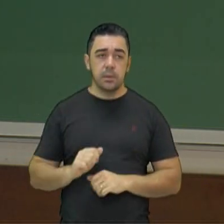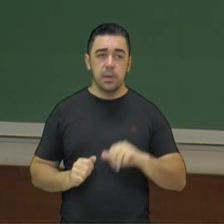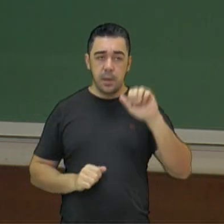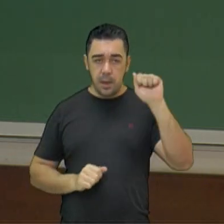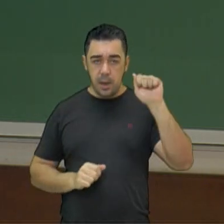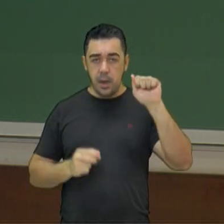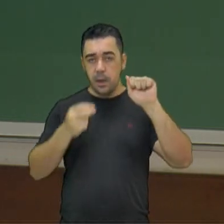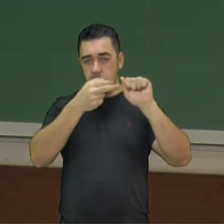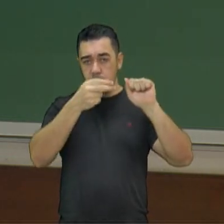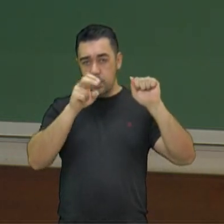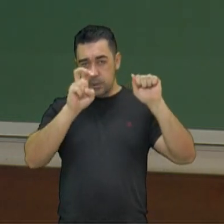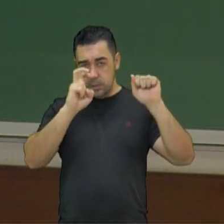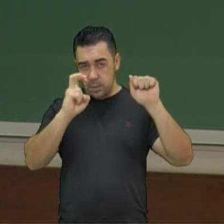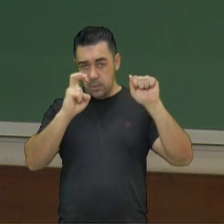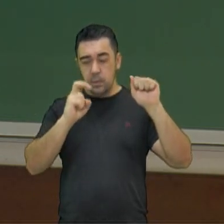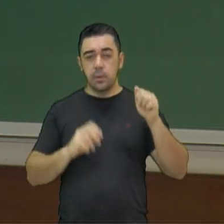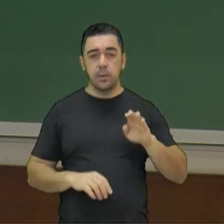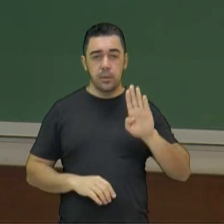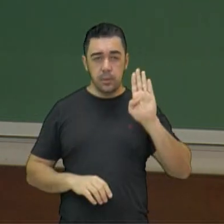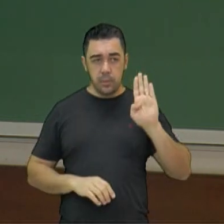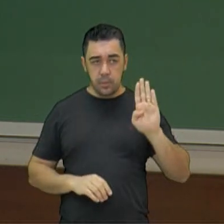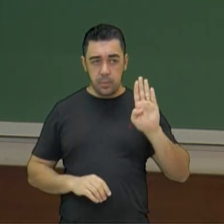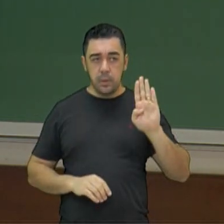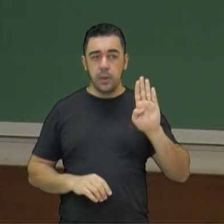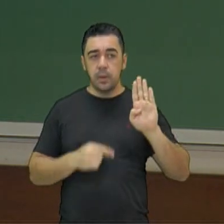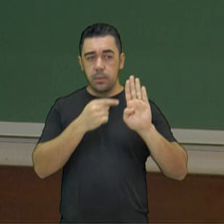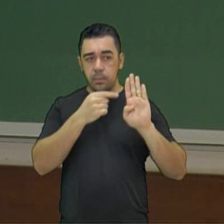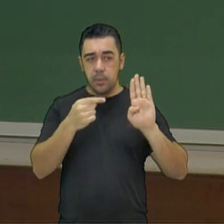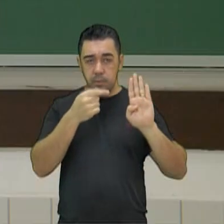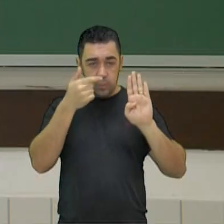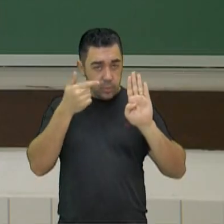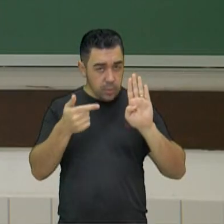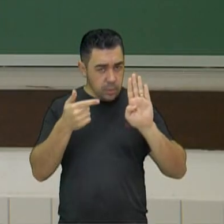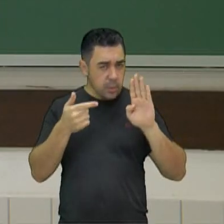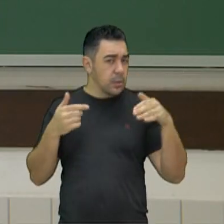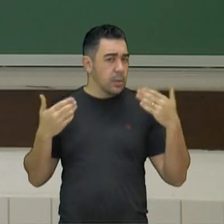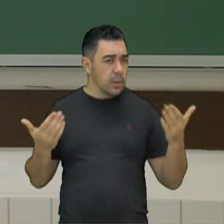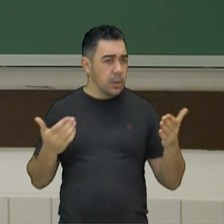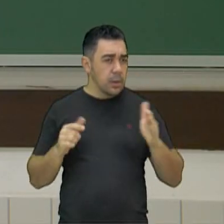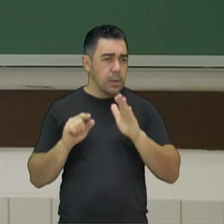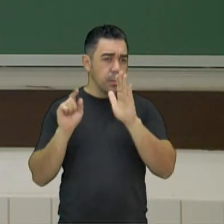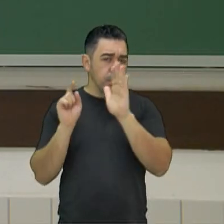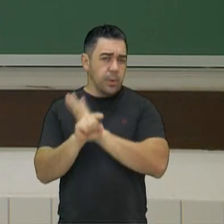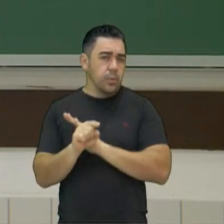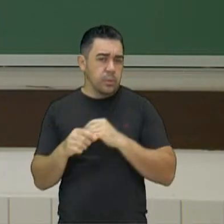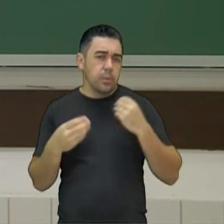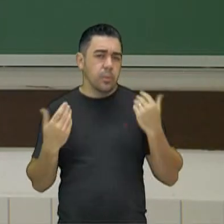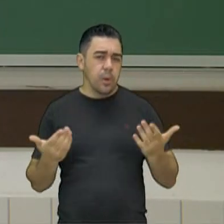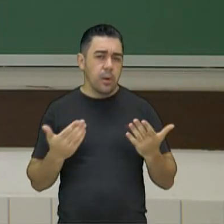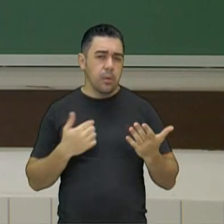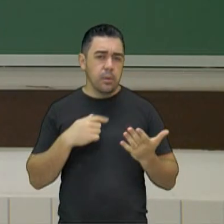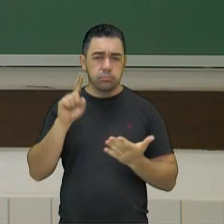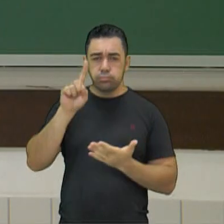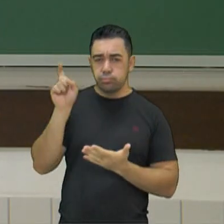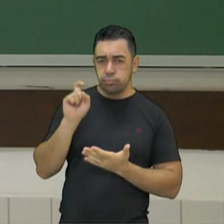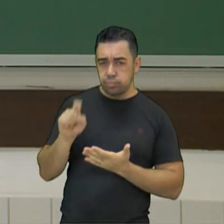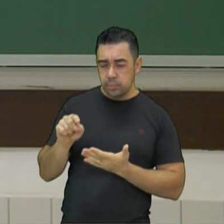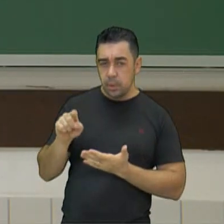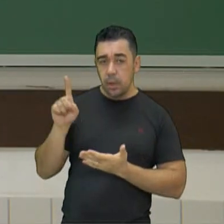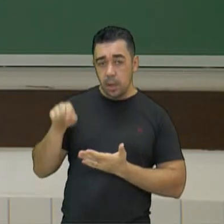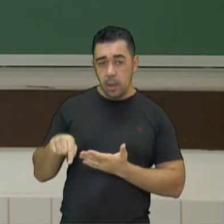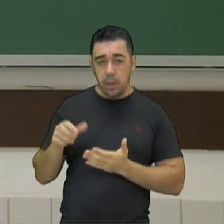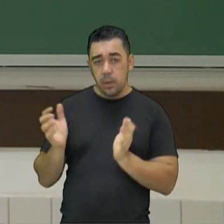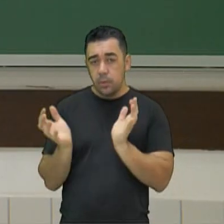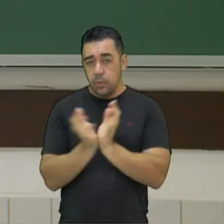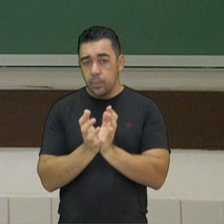vale 5 e o B vale menos 2. Qual é a minha incógnita dessa equação? A minha incógnita